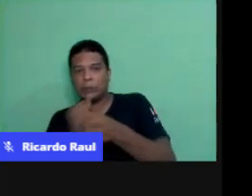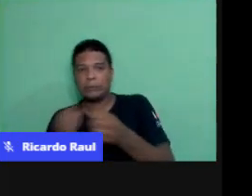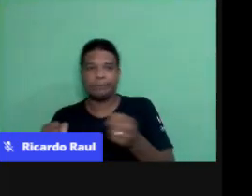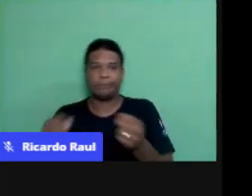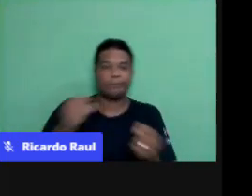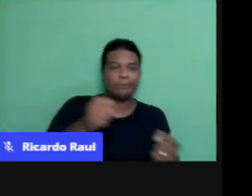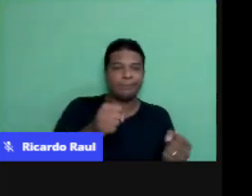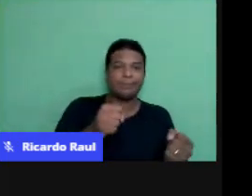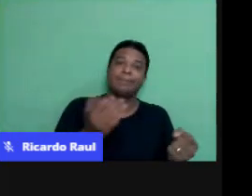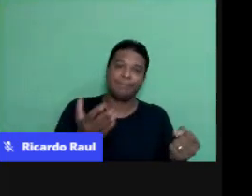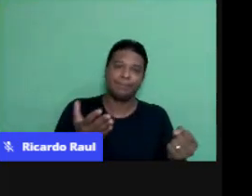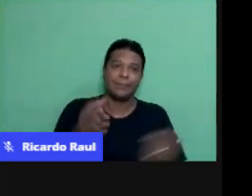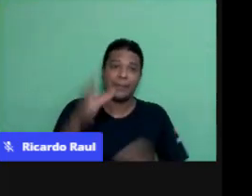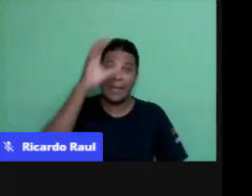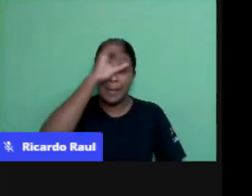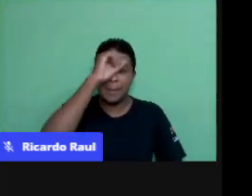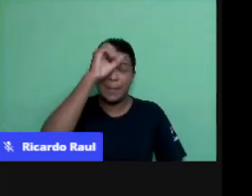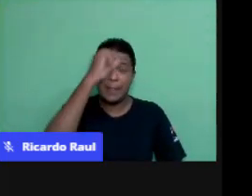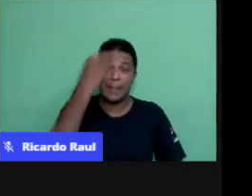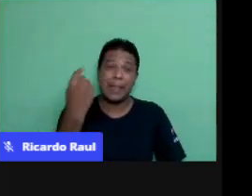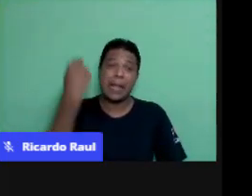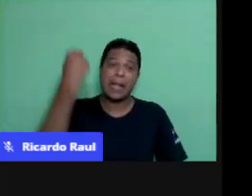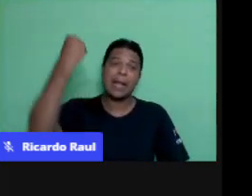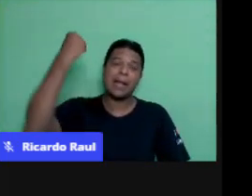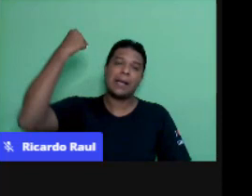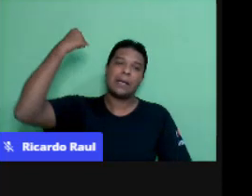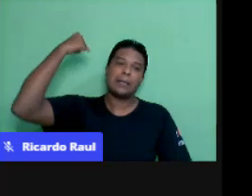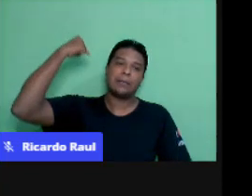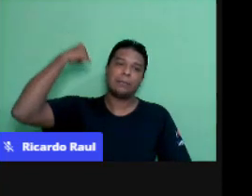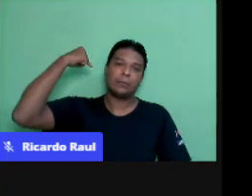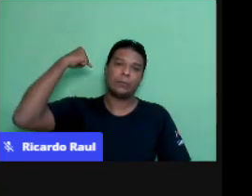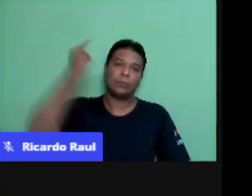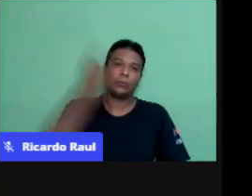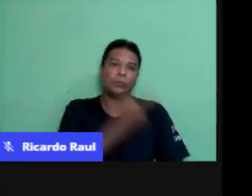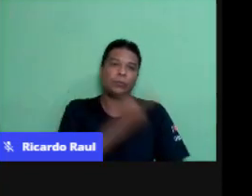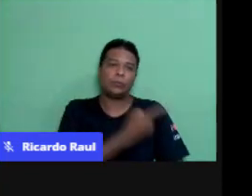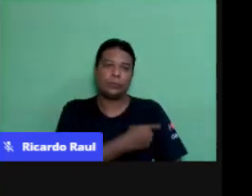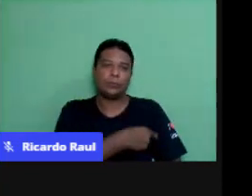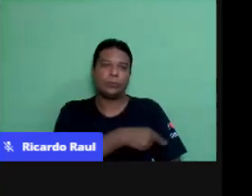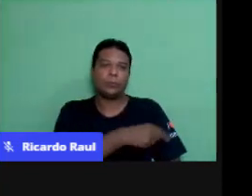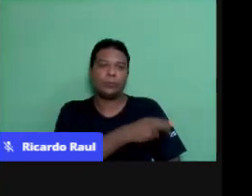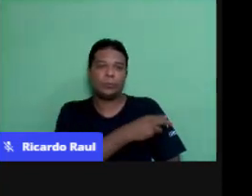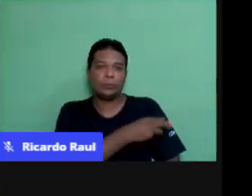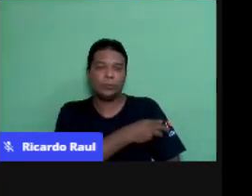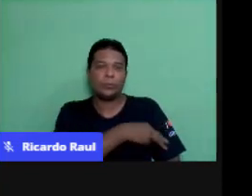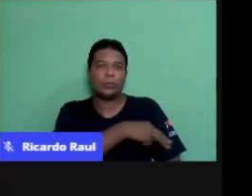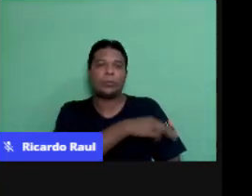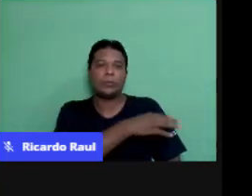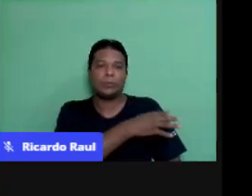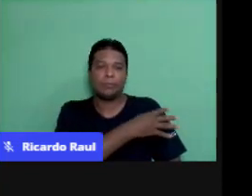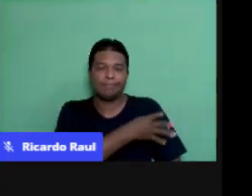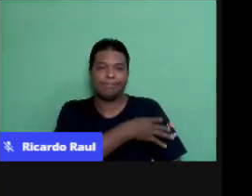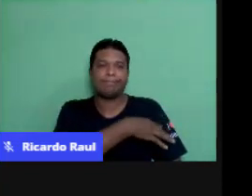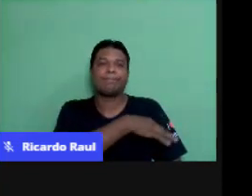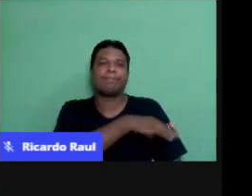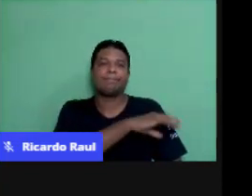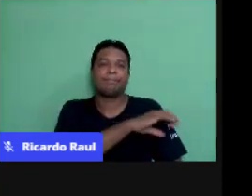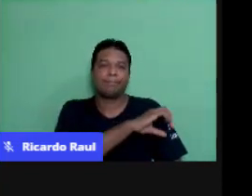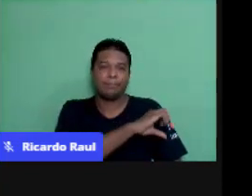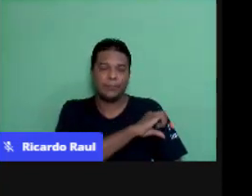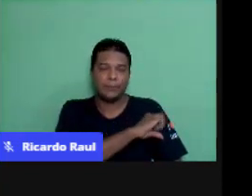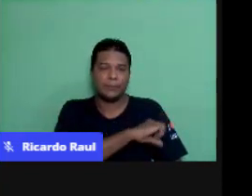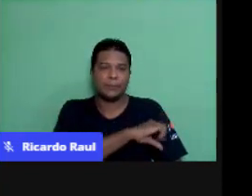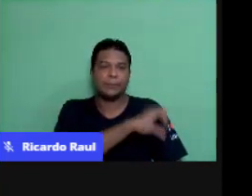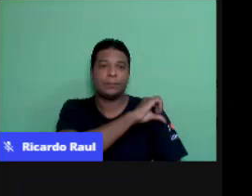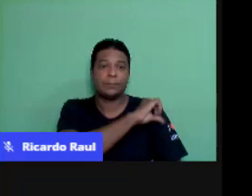Olha como isso é aprendido lá atrás, lá na educação infantil, nas séries iniciais, dos anos iniciais do ensino